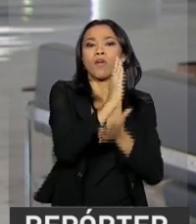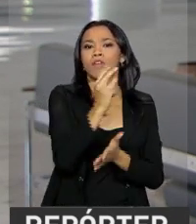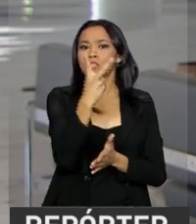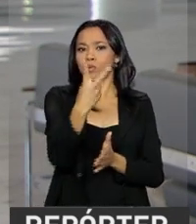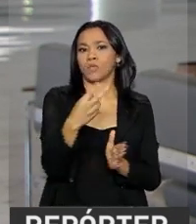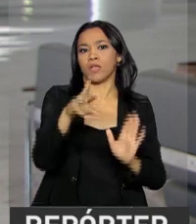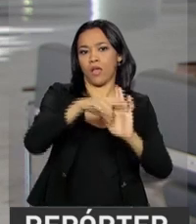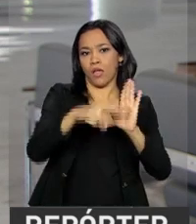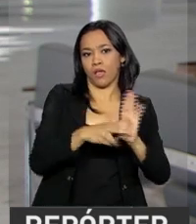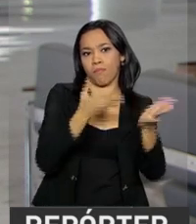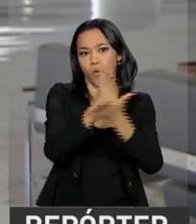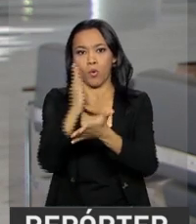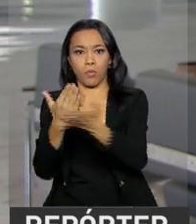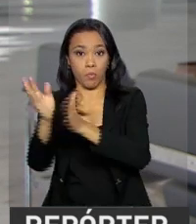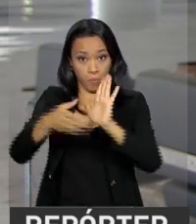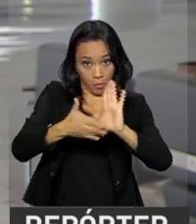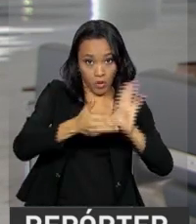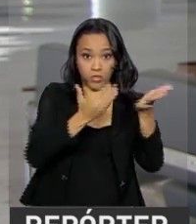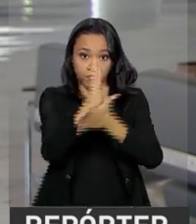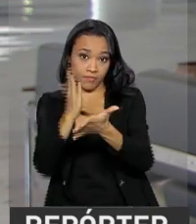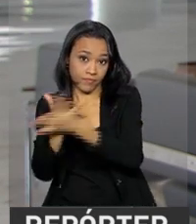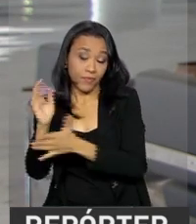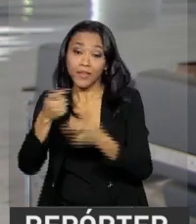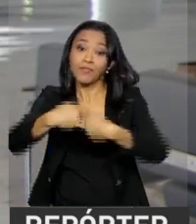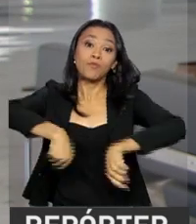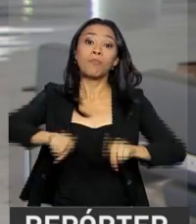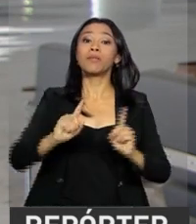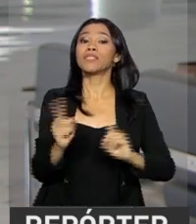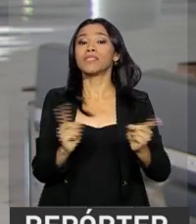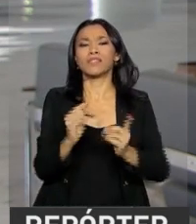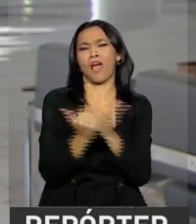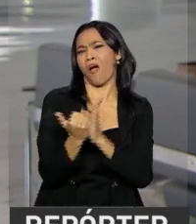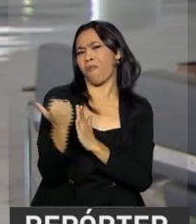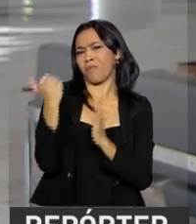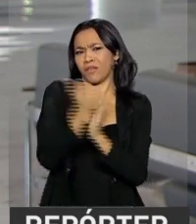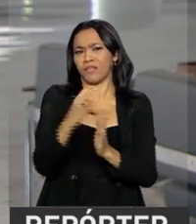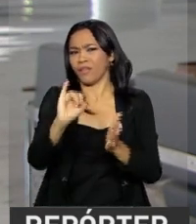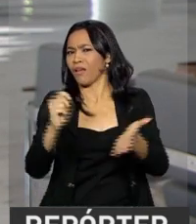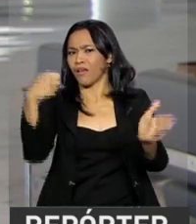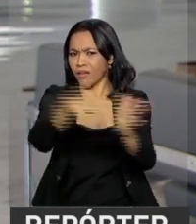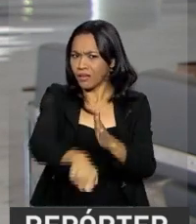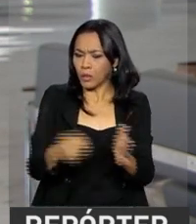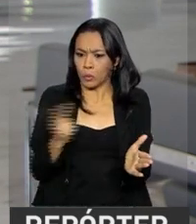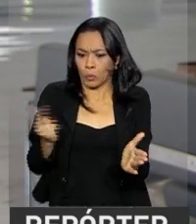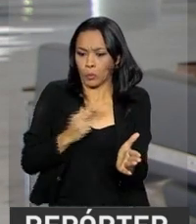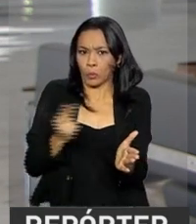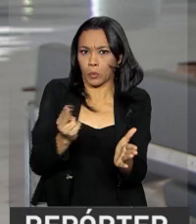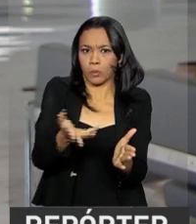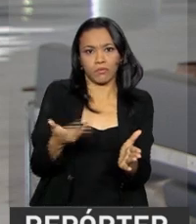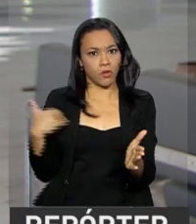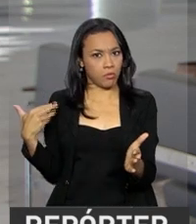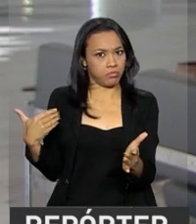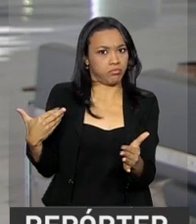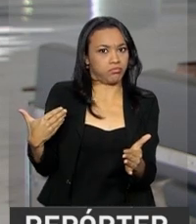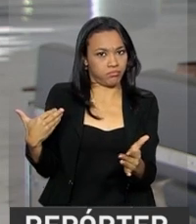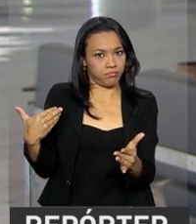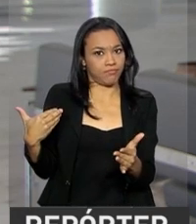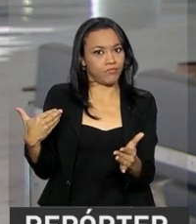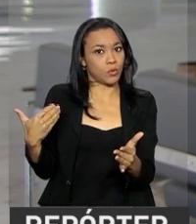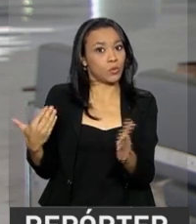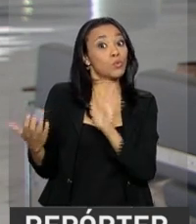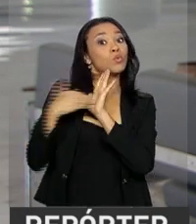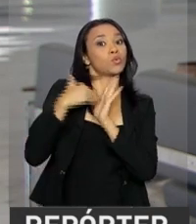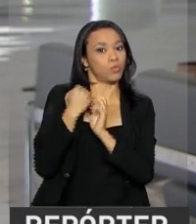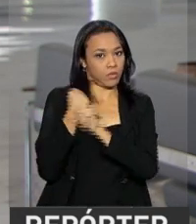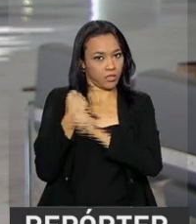vai fazer com que não seja mais necessáo aumentar a carga tributária em um ritmo tão acelerado como vinha sendo feito nos